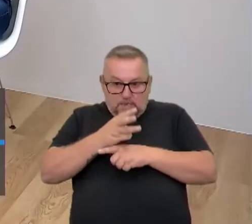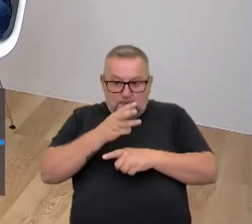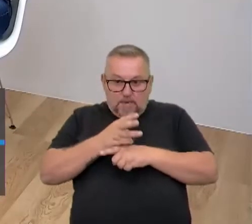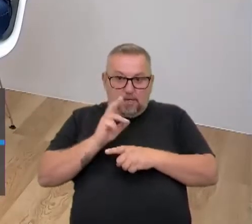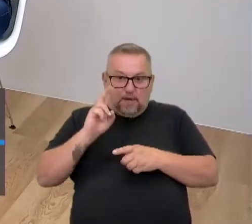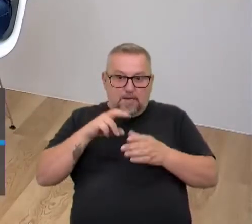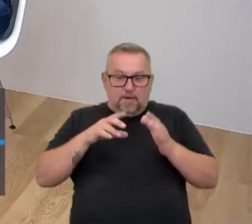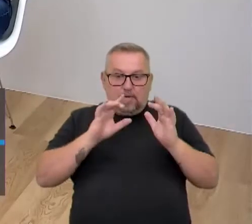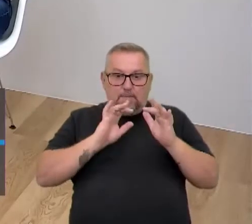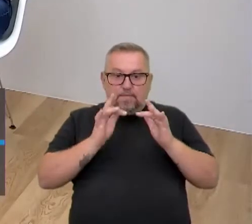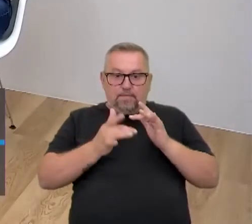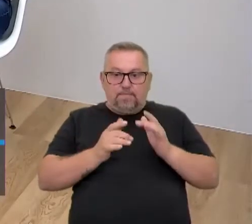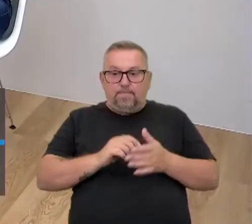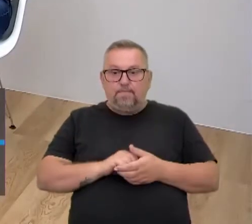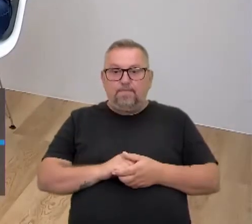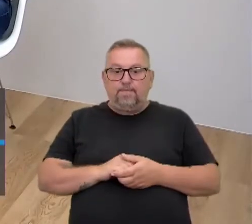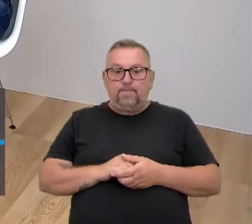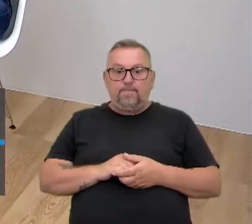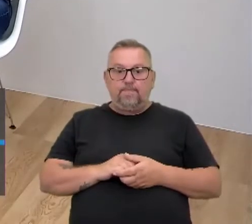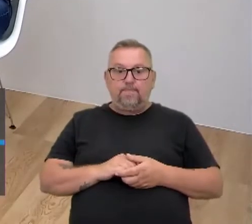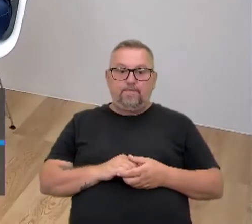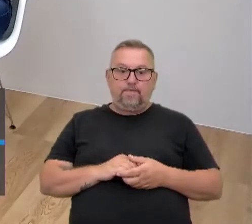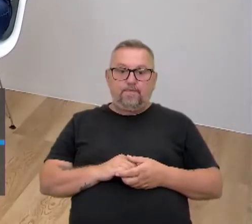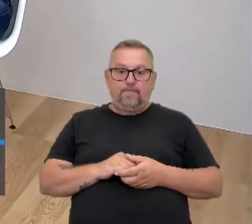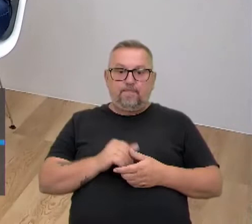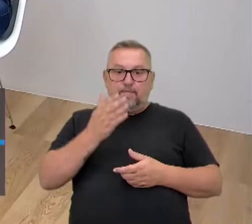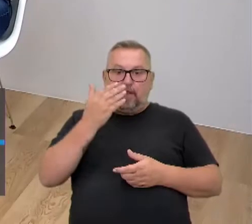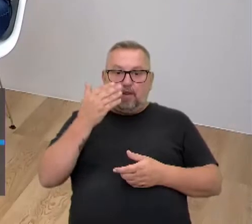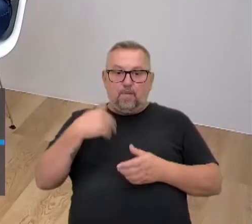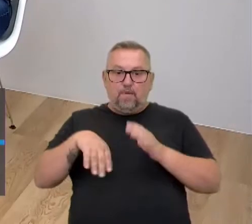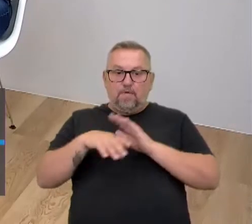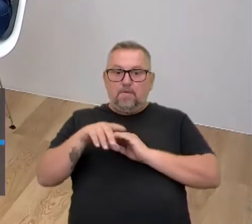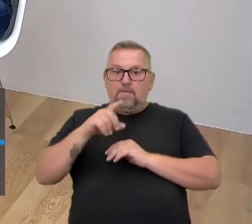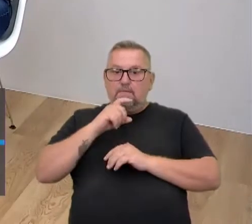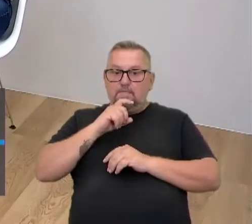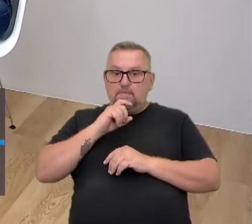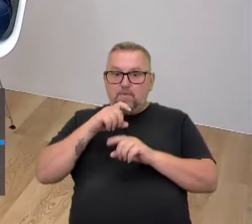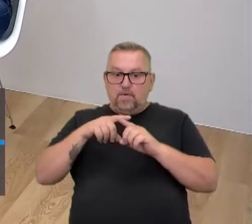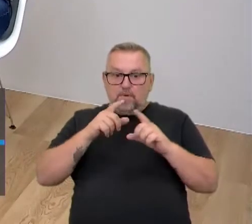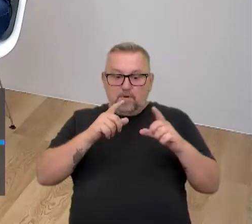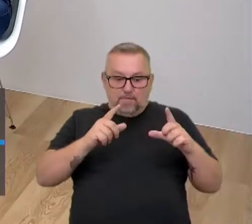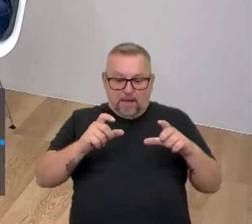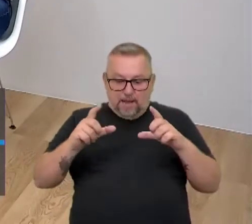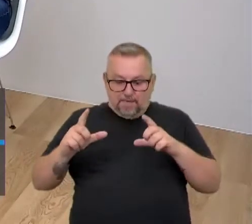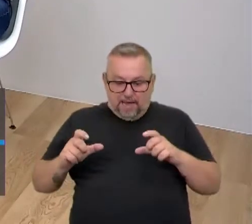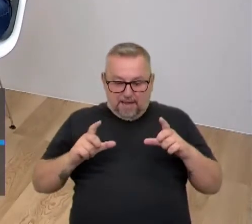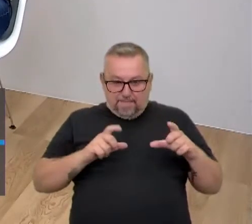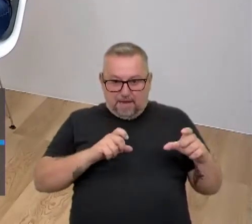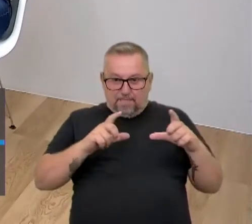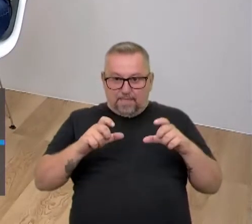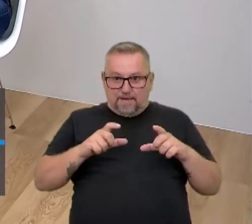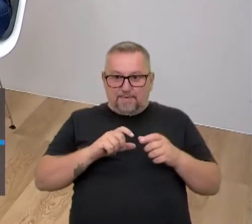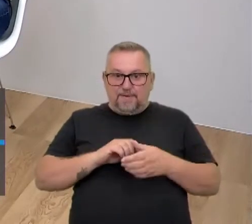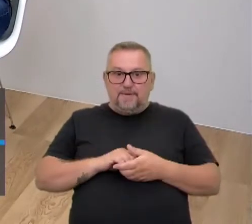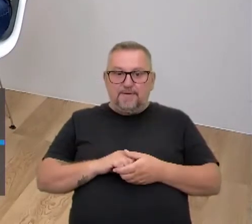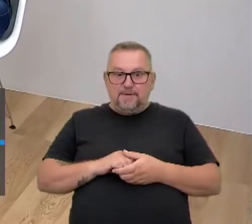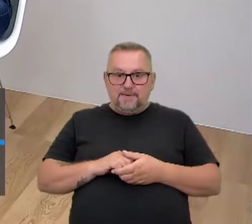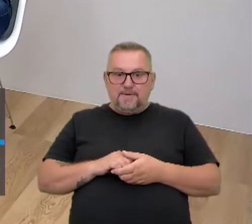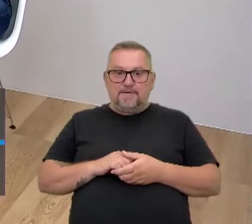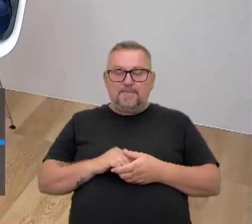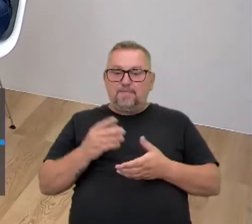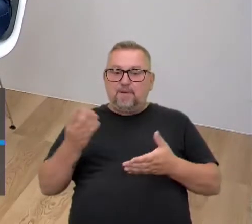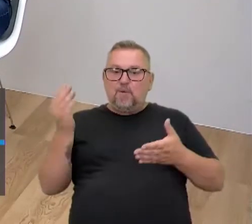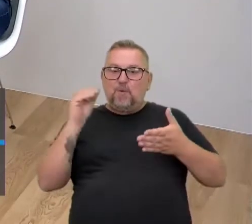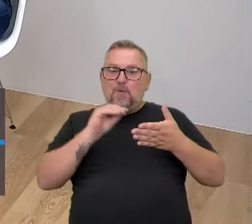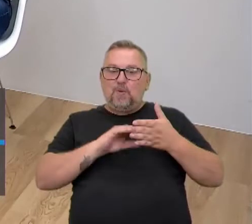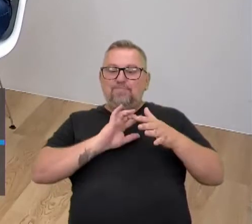minhas redes sociais. As minhas redes sociais. A comida chega, ela esfria porque eu fico tirando foto. Verdade, né? Do prato para postar